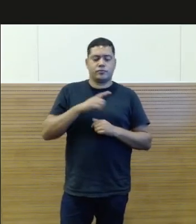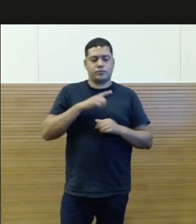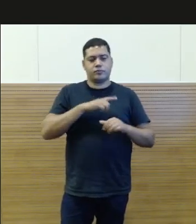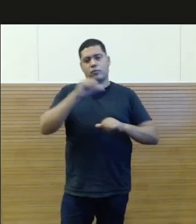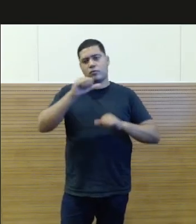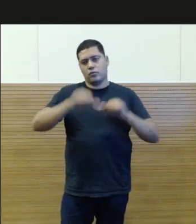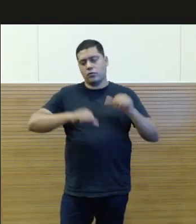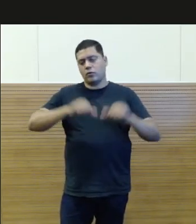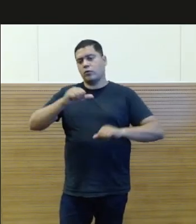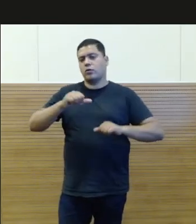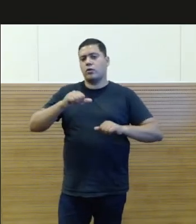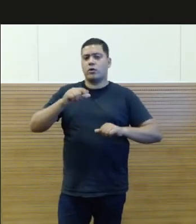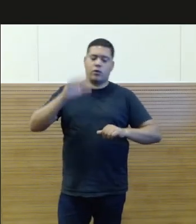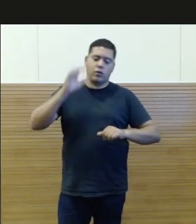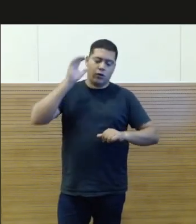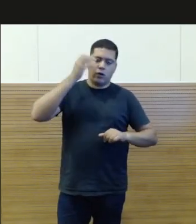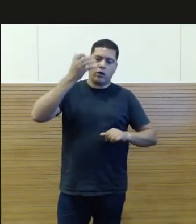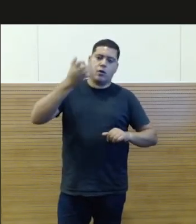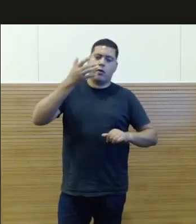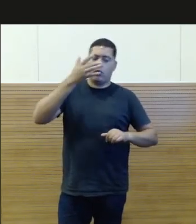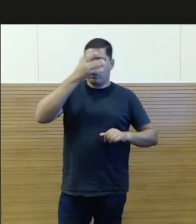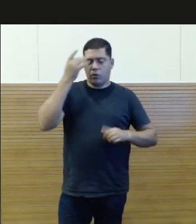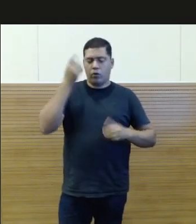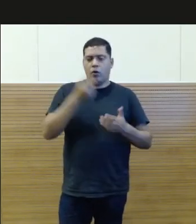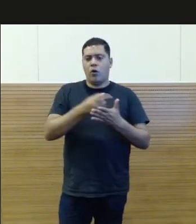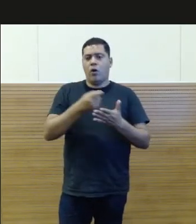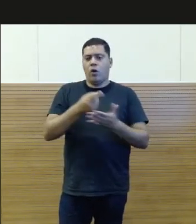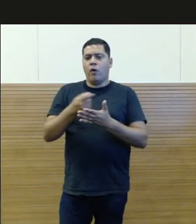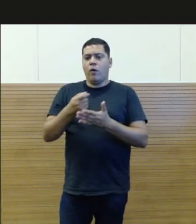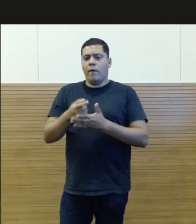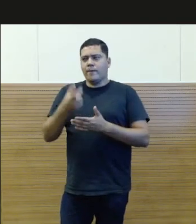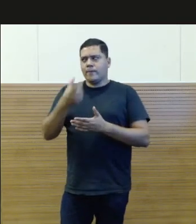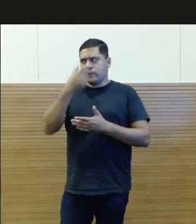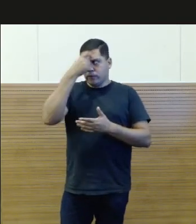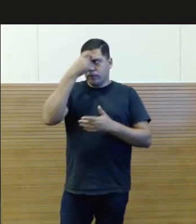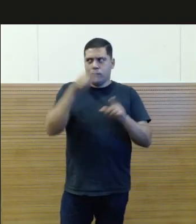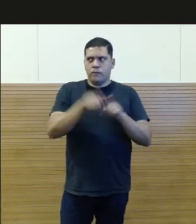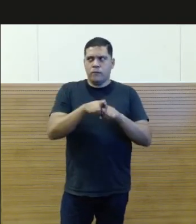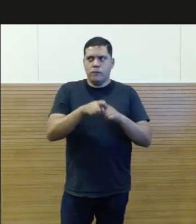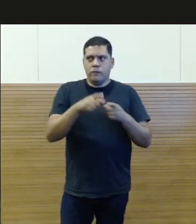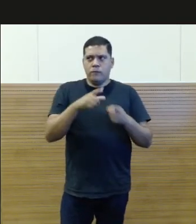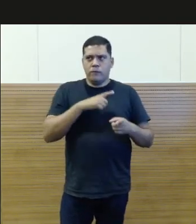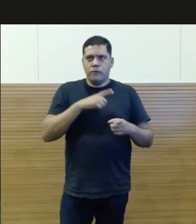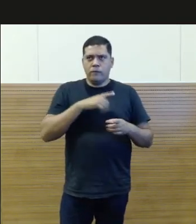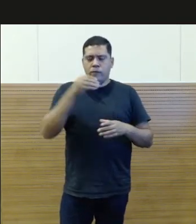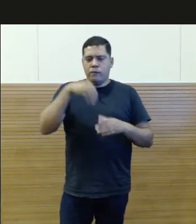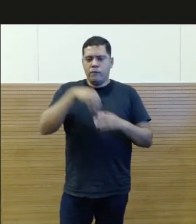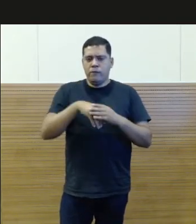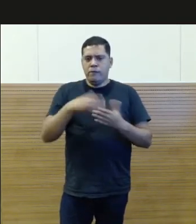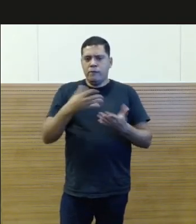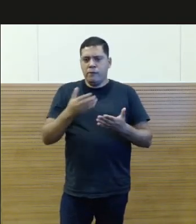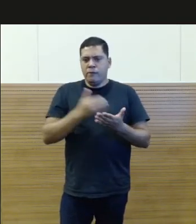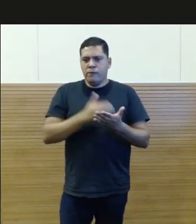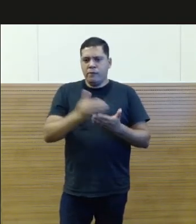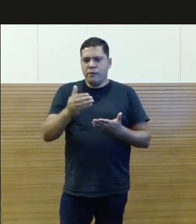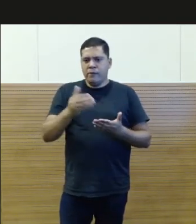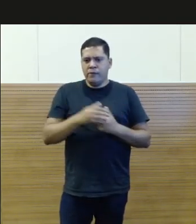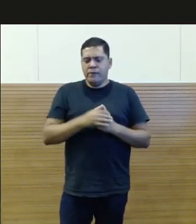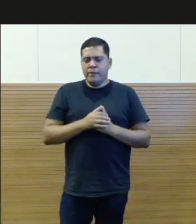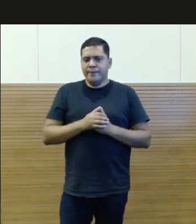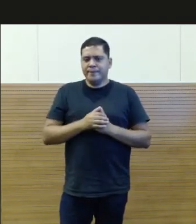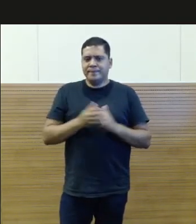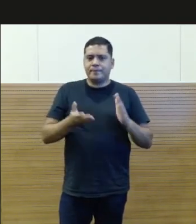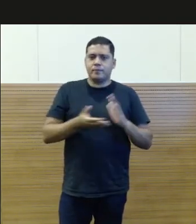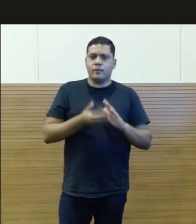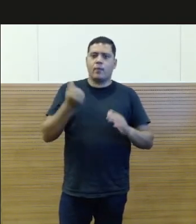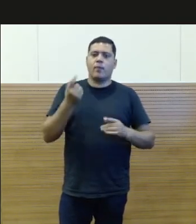mudando e persuadindo a decisão dos consumidores de forma subconsciente também têm que ser eliminados, eles começam a ser eliminados